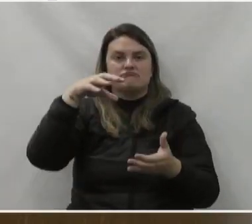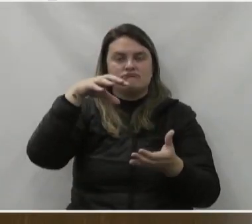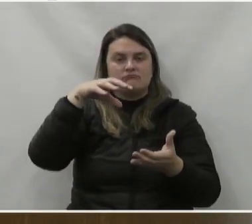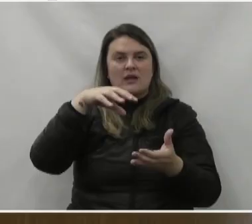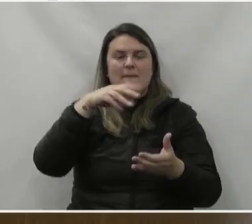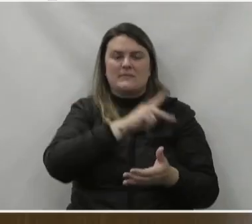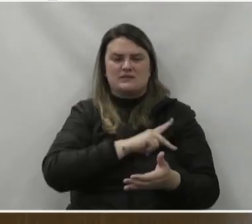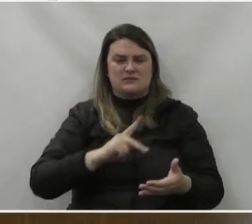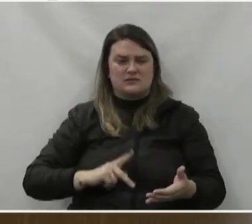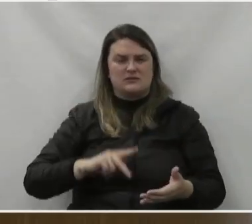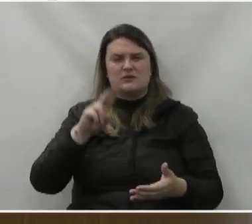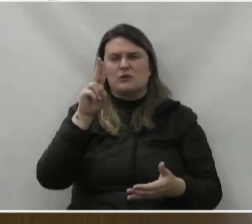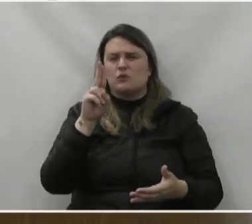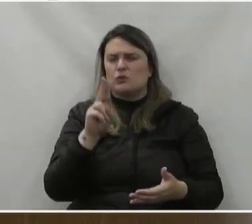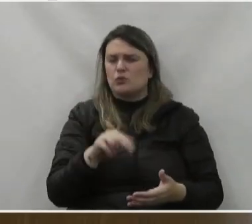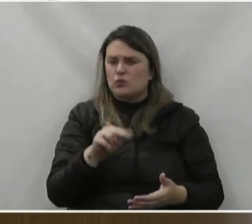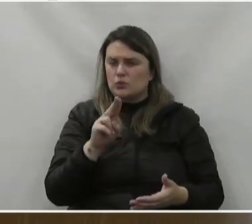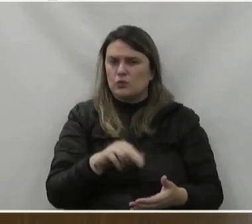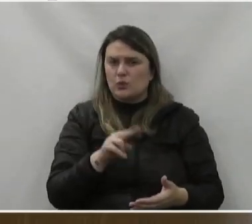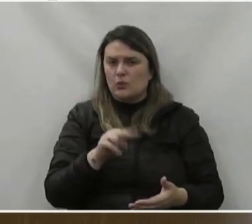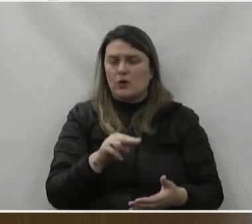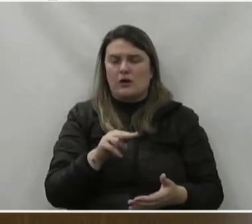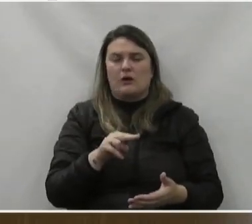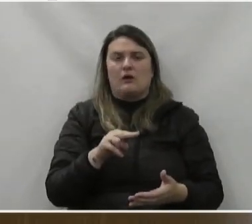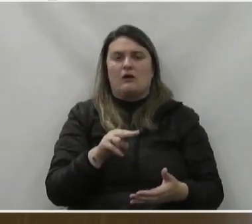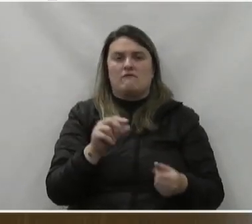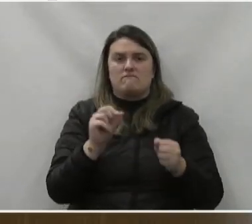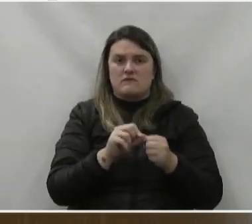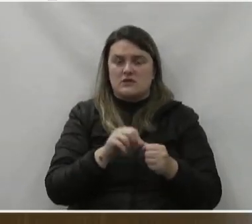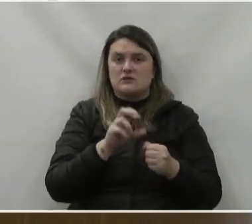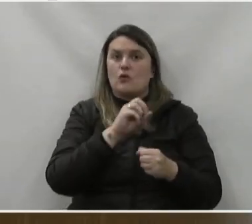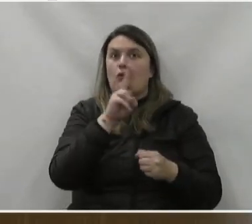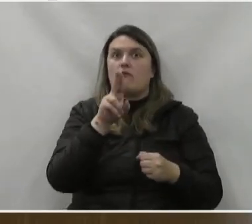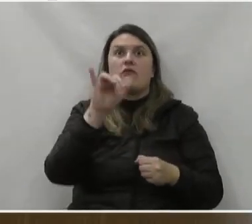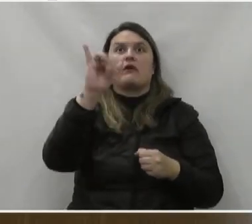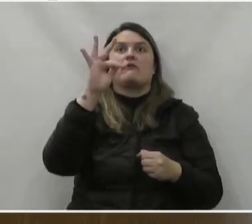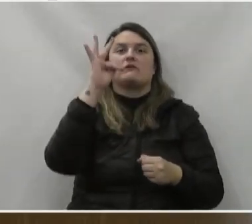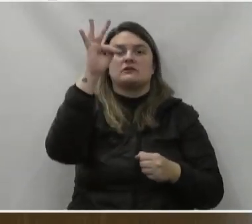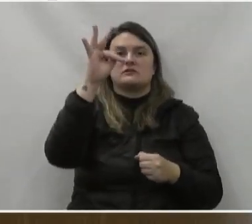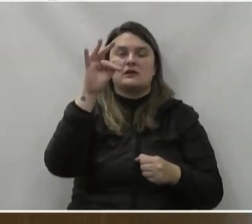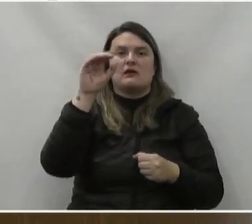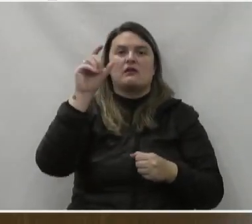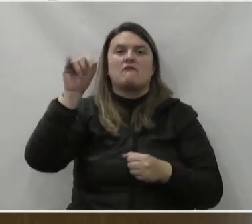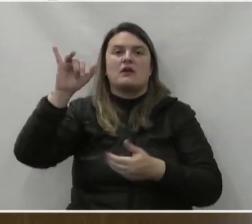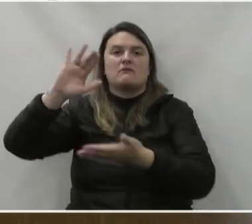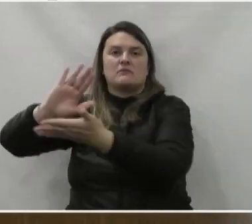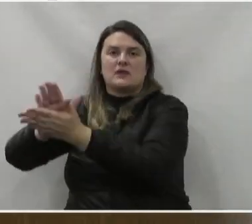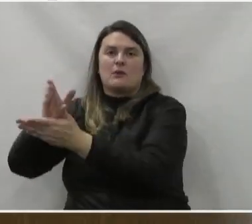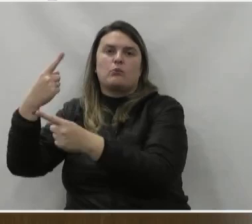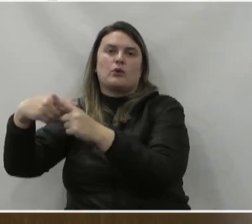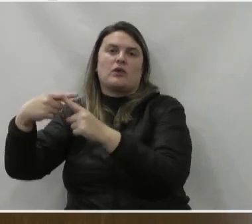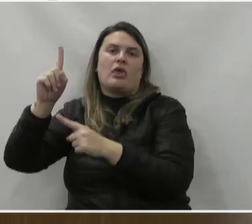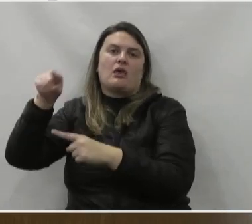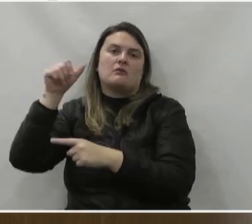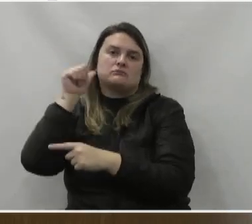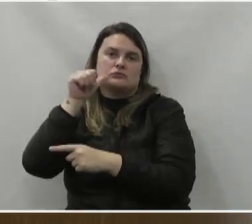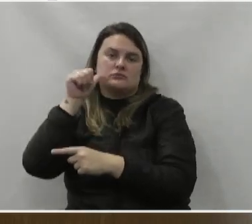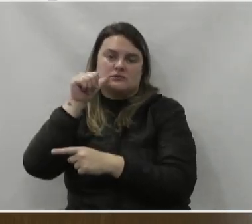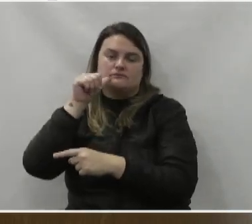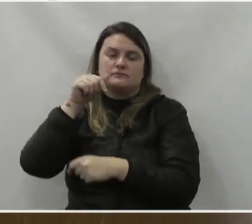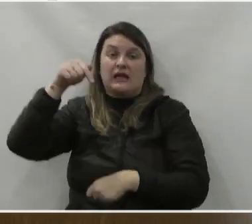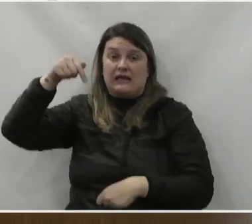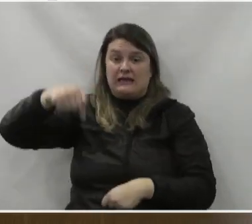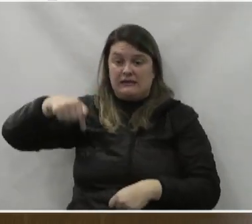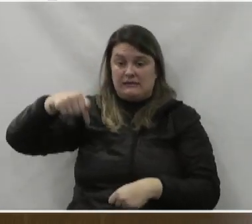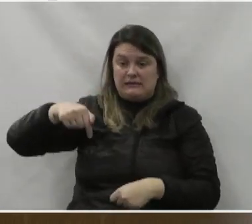jamais adotou, adota ou adotará postura que desqualifique uma colega por ser mulher. Ao contrário, essa